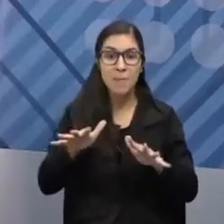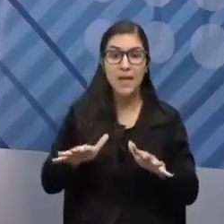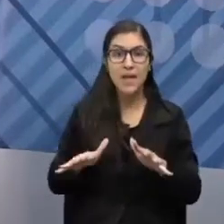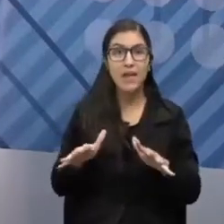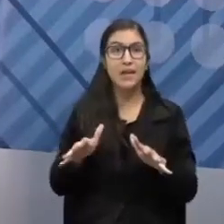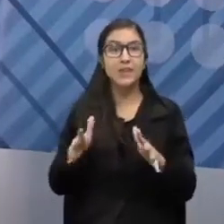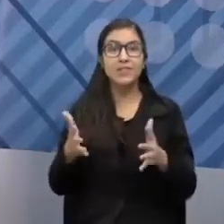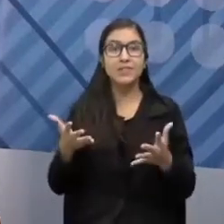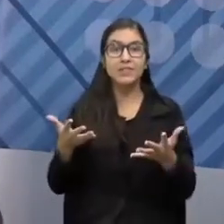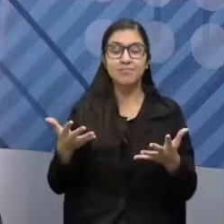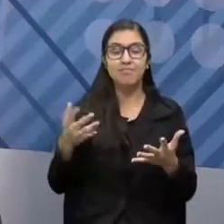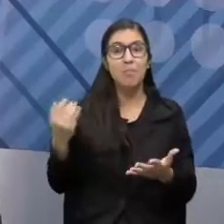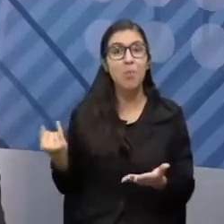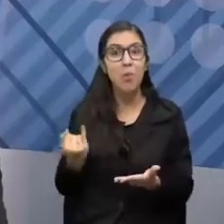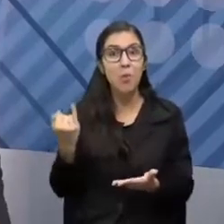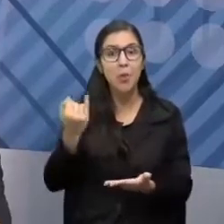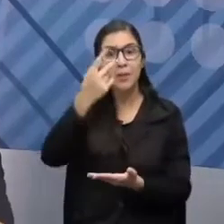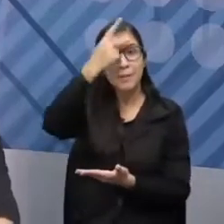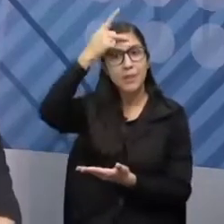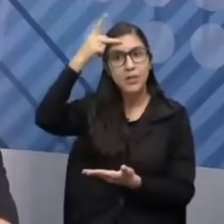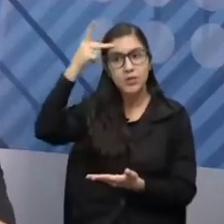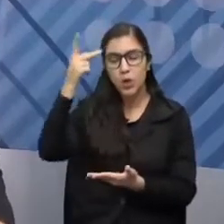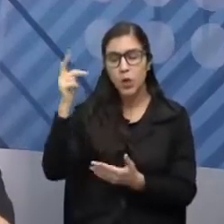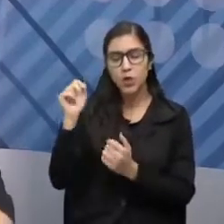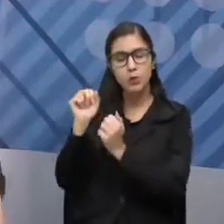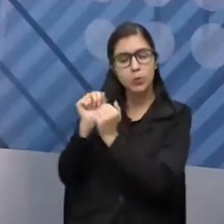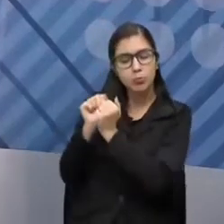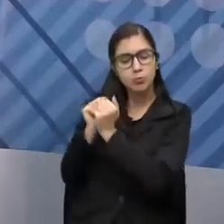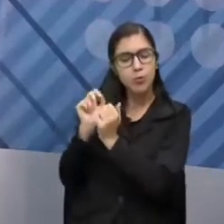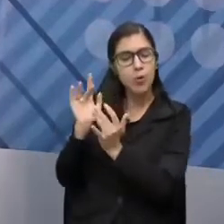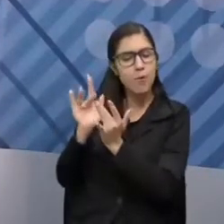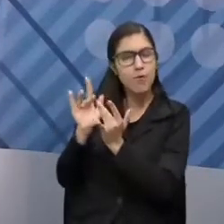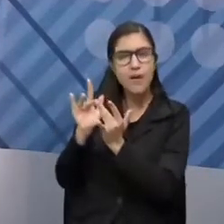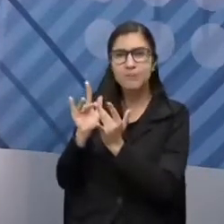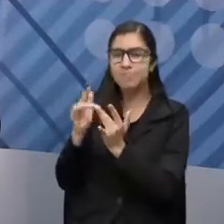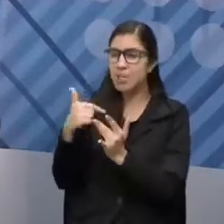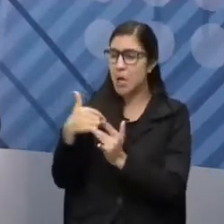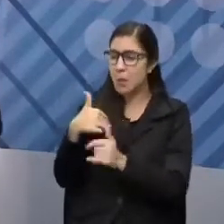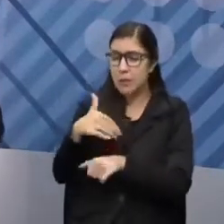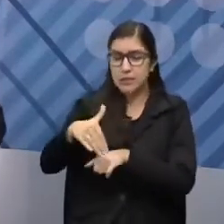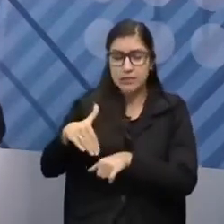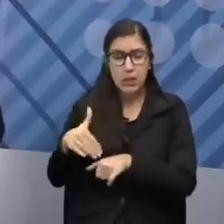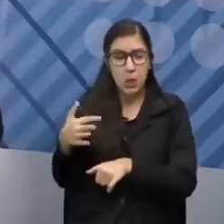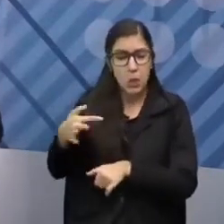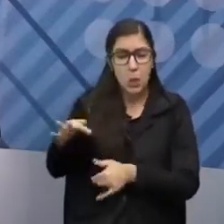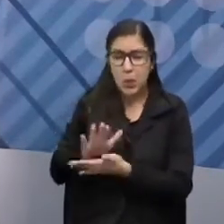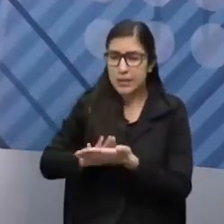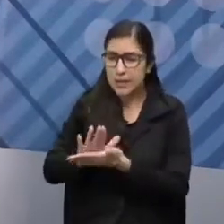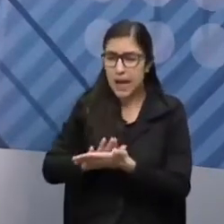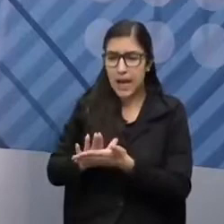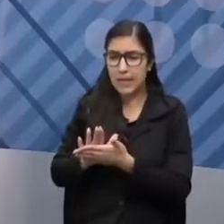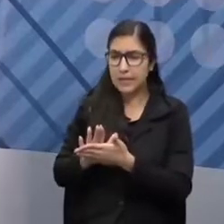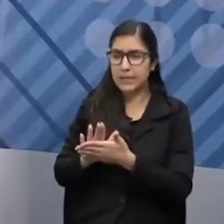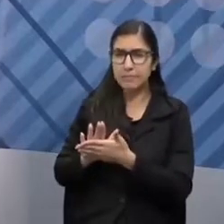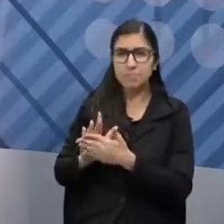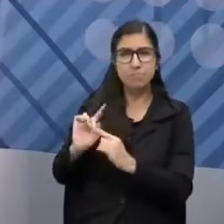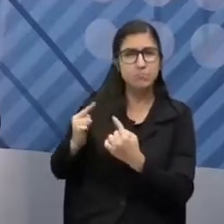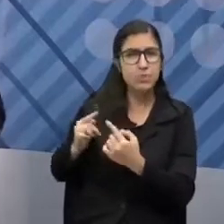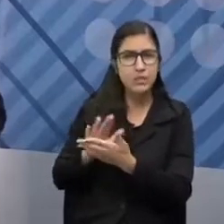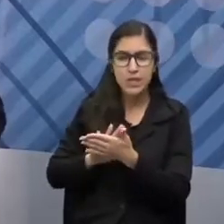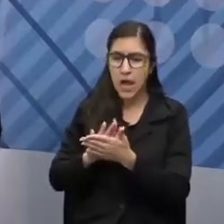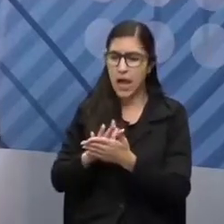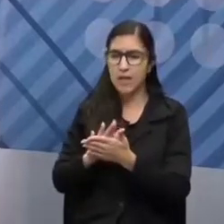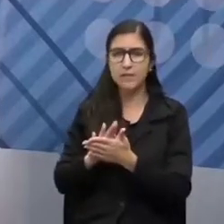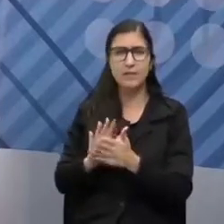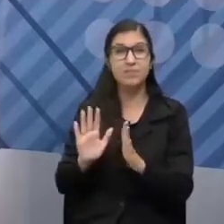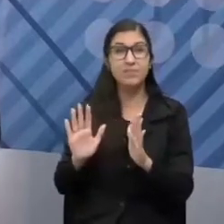a importância de ter alguém que se conecta comigo sem me machucar, sem me maltratar, sem me ferir. Não tenho